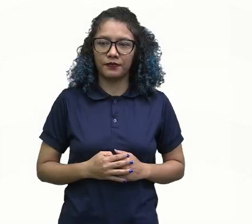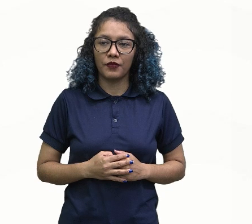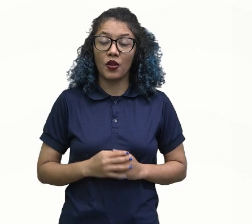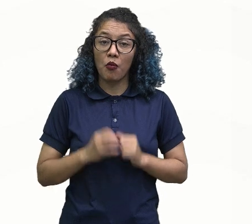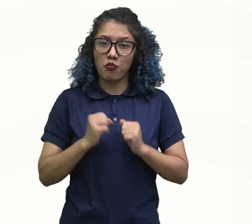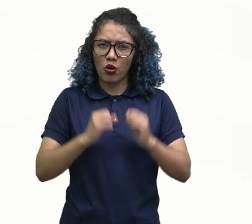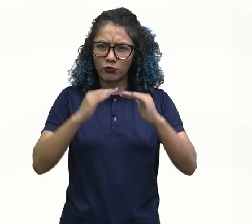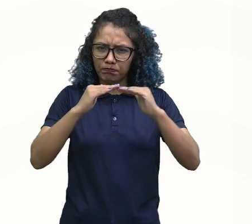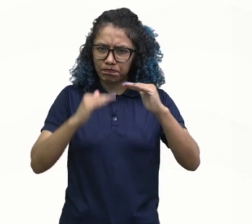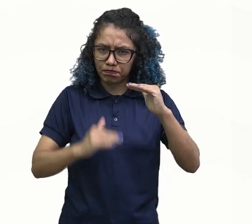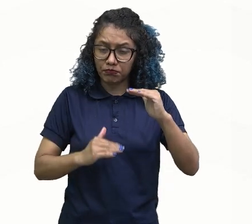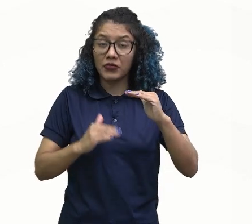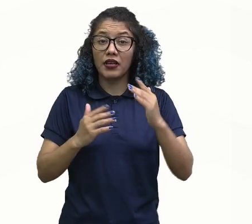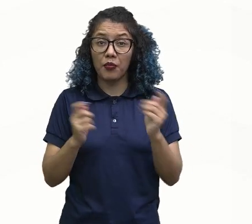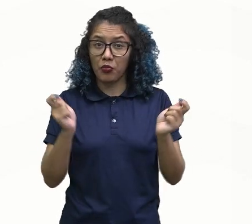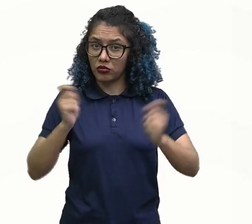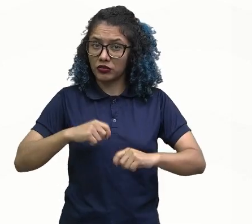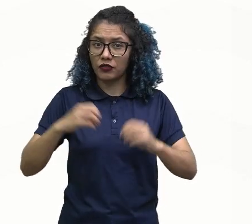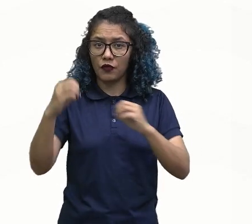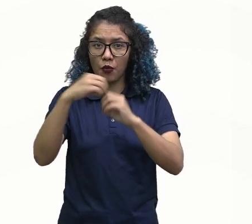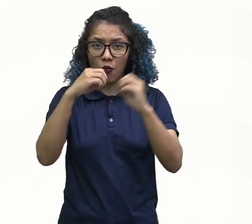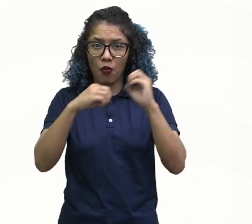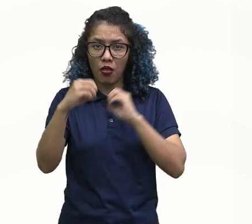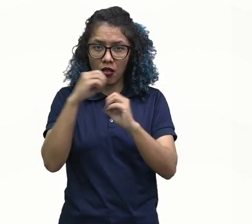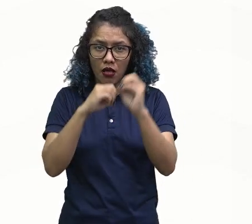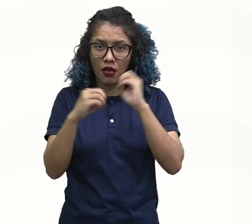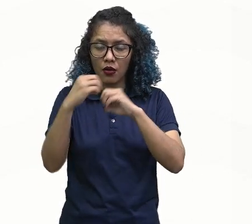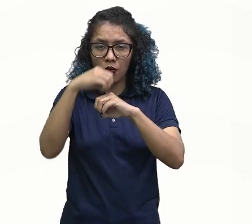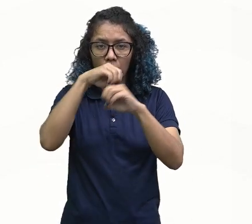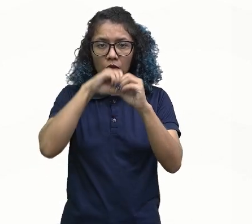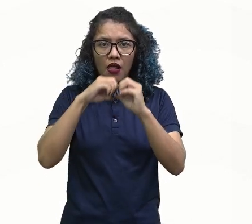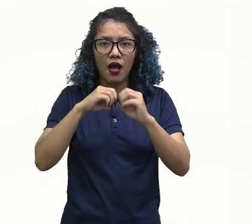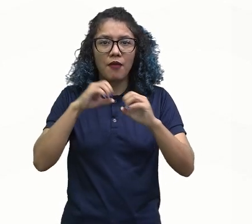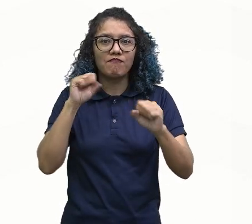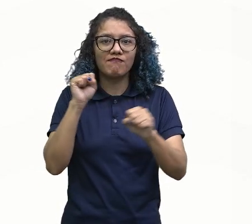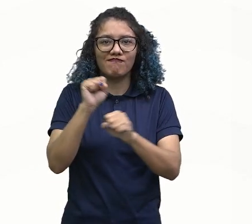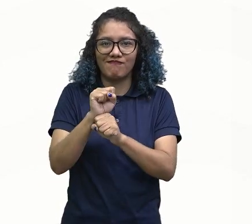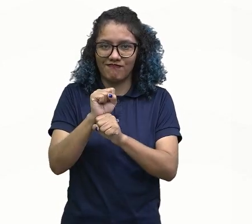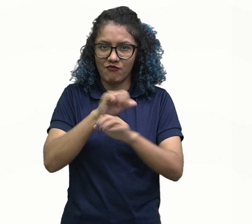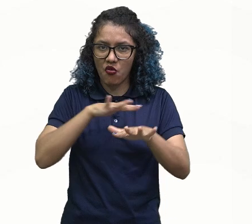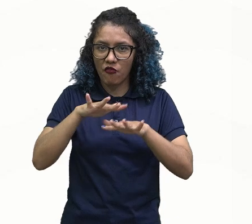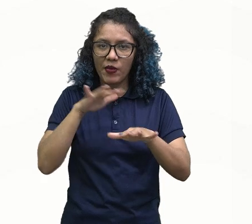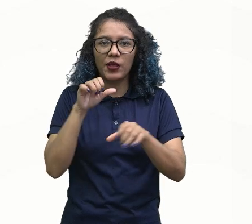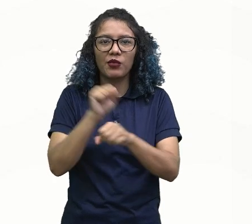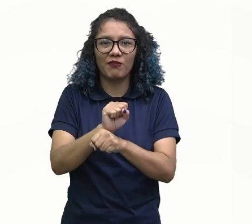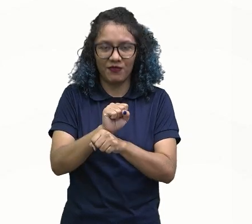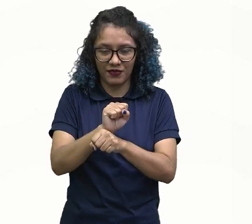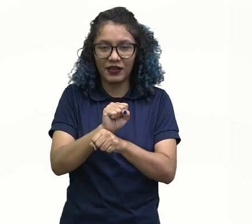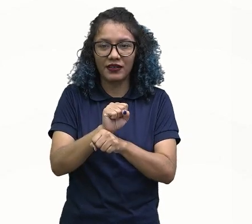teoricamente, parar de se mover quando a gente chega em 0 Kelvin, tá? Já aqui em